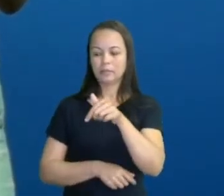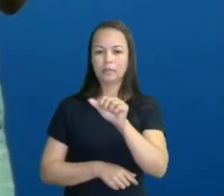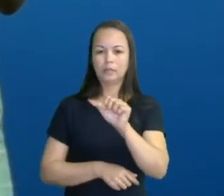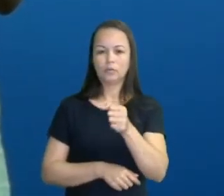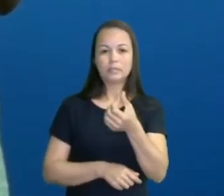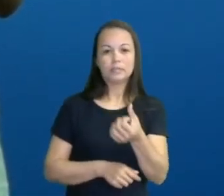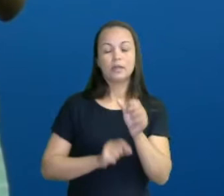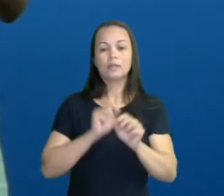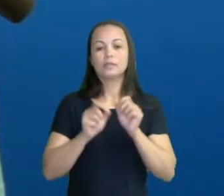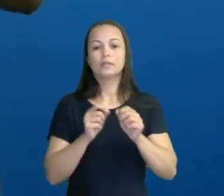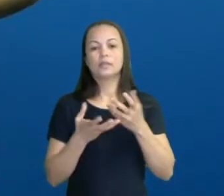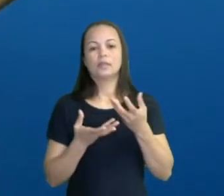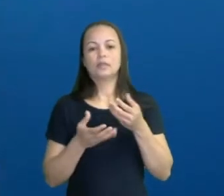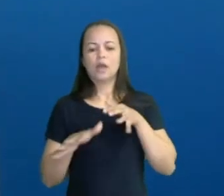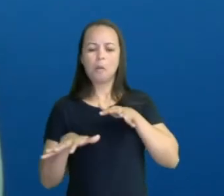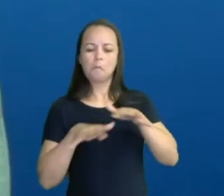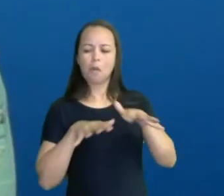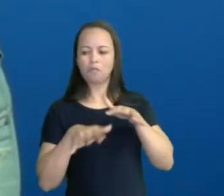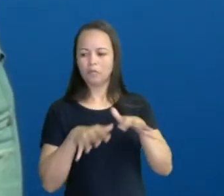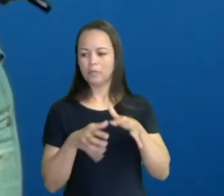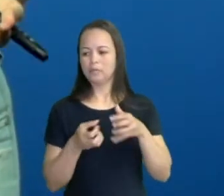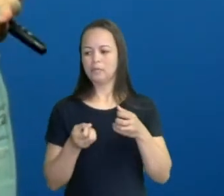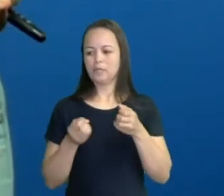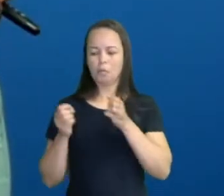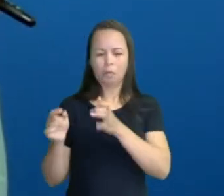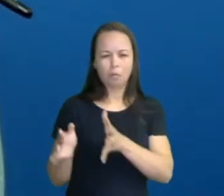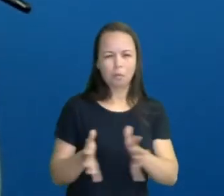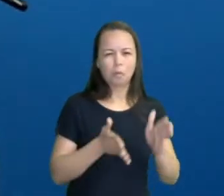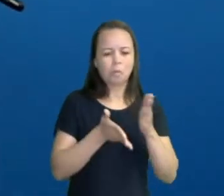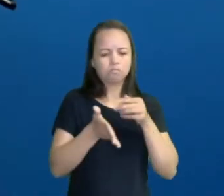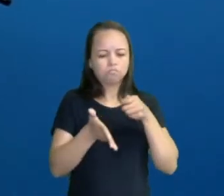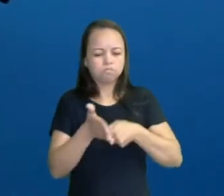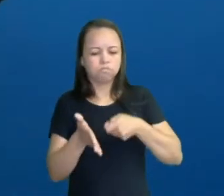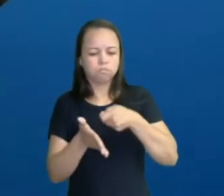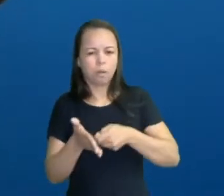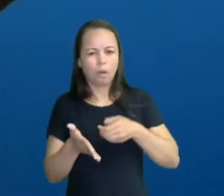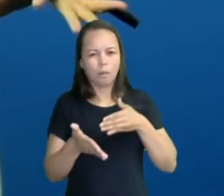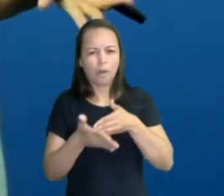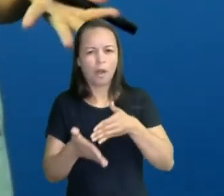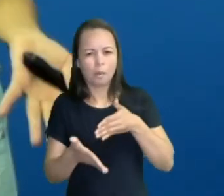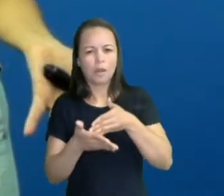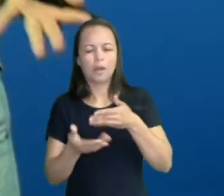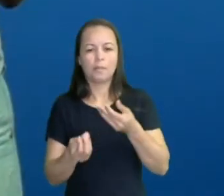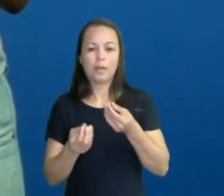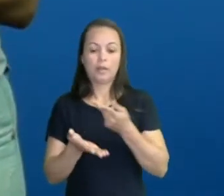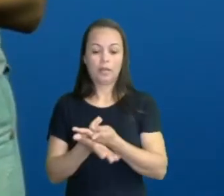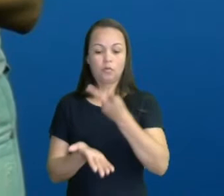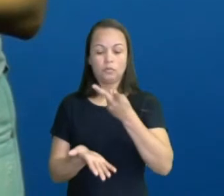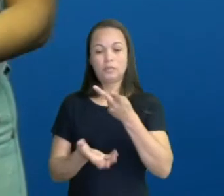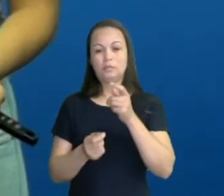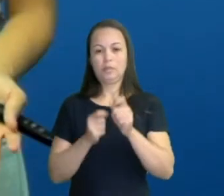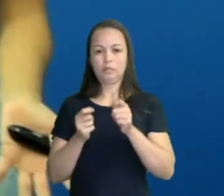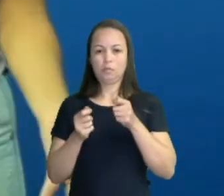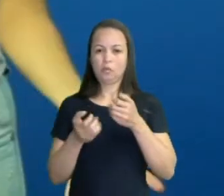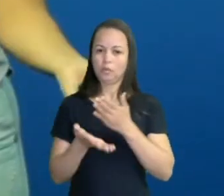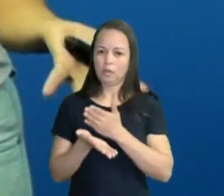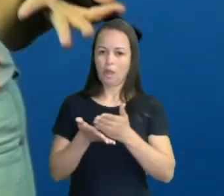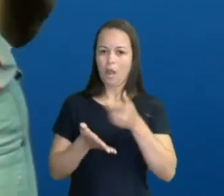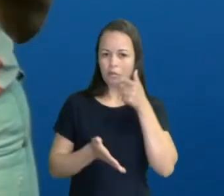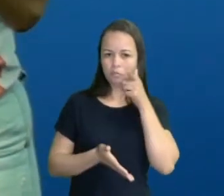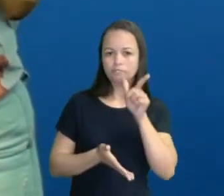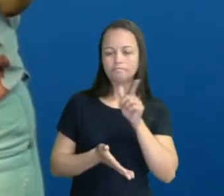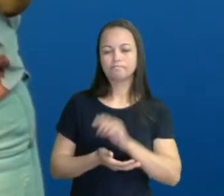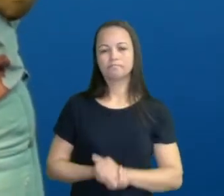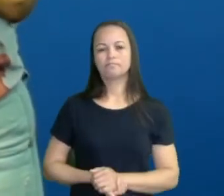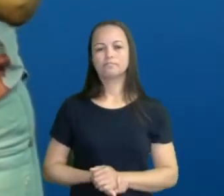essa movimentação, ela impulsiona para que os acontecimentos possam se dar. Então,